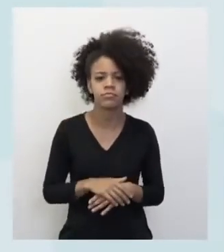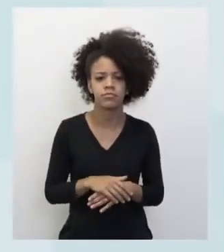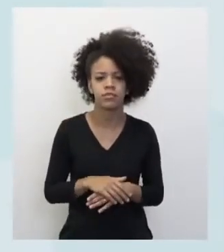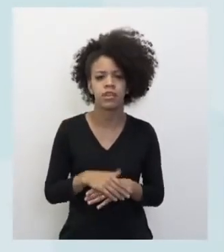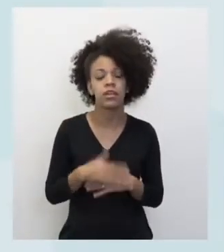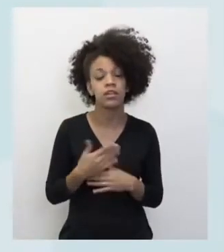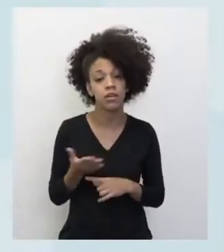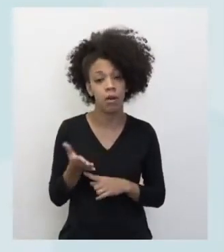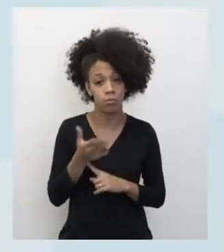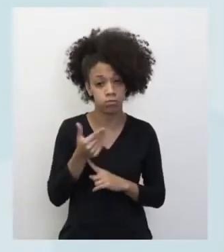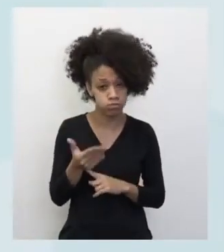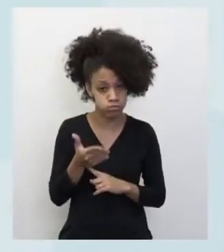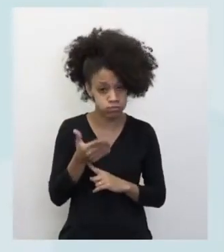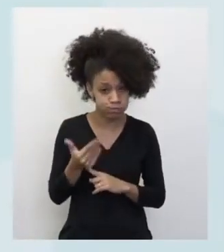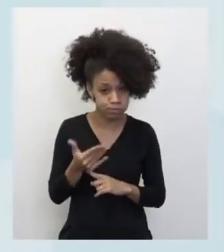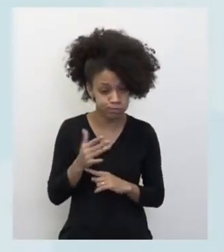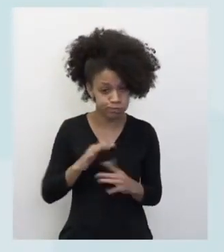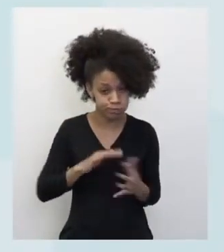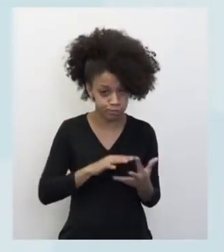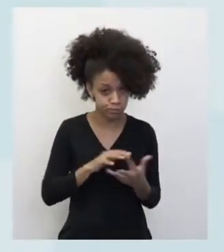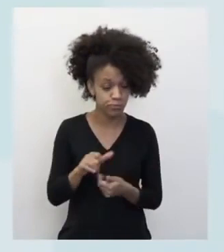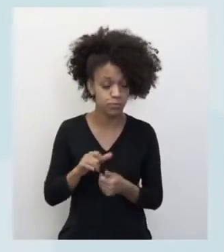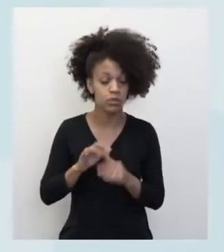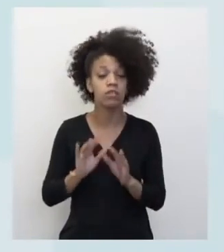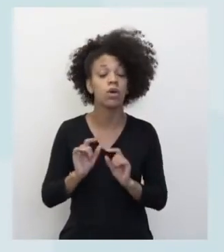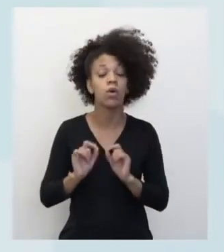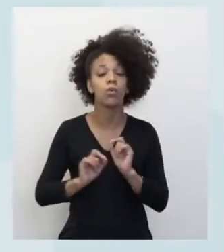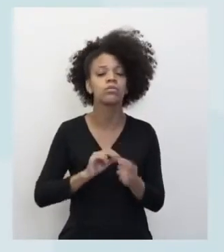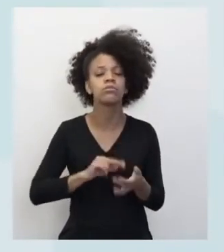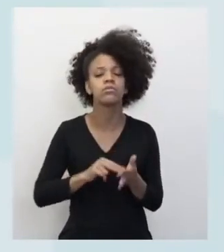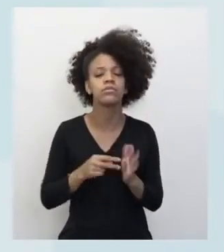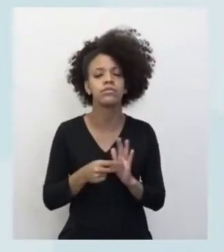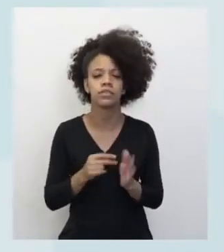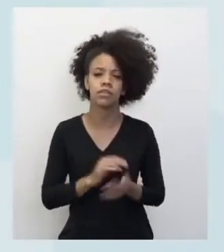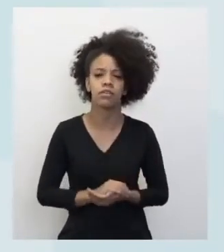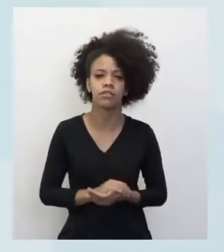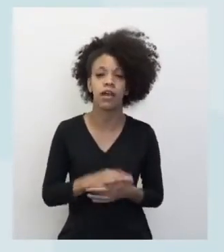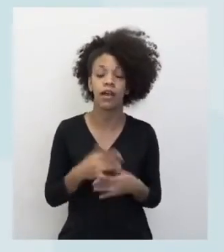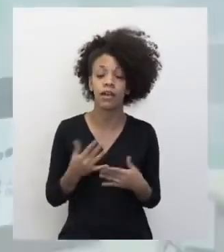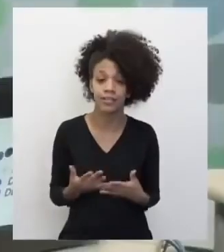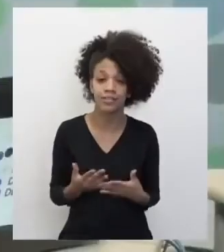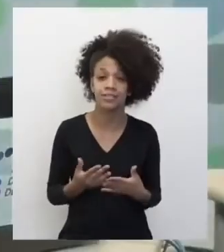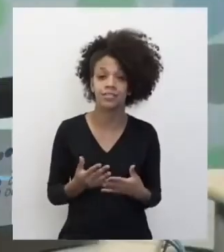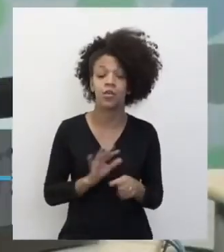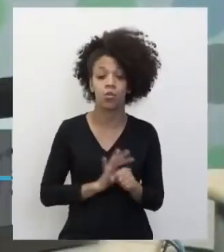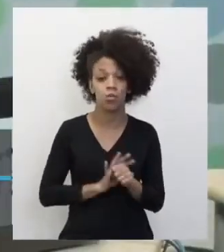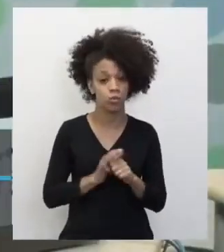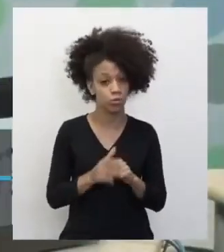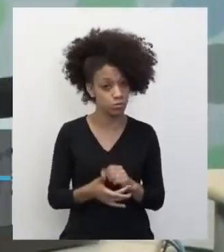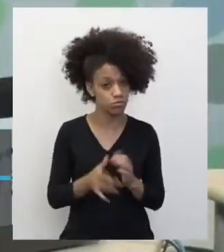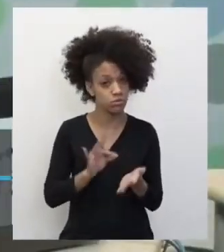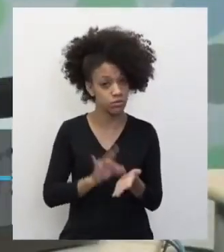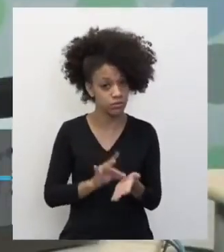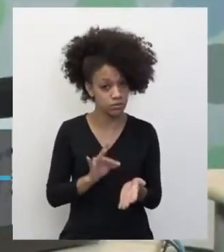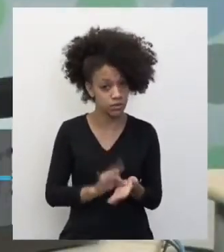de bandeirinhas do mundo. Então, significa o quê? A situação, na verdade, do coronavírus no